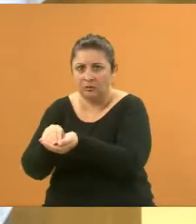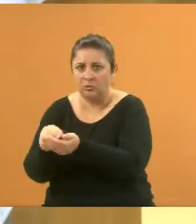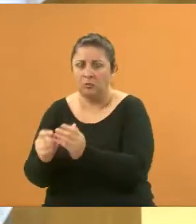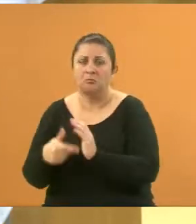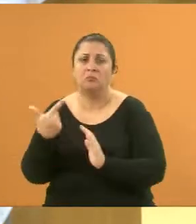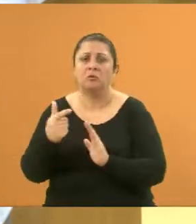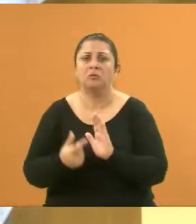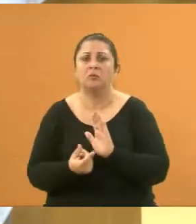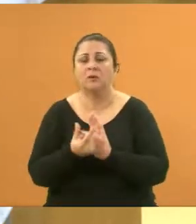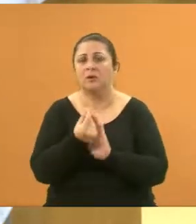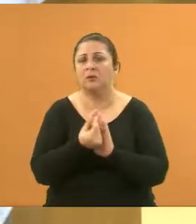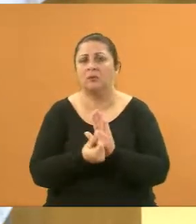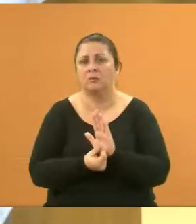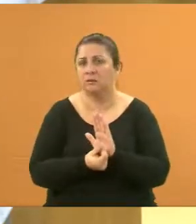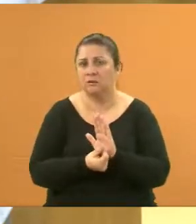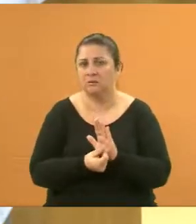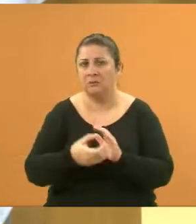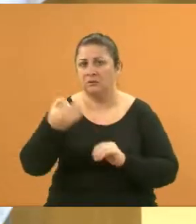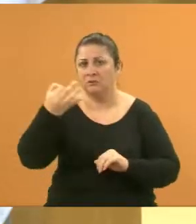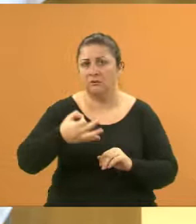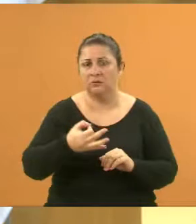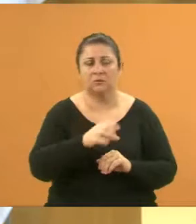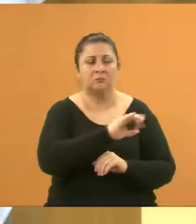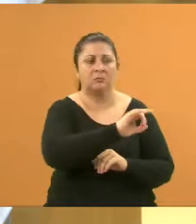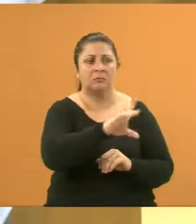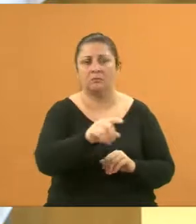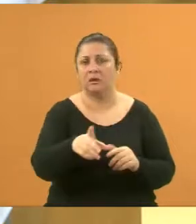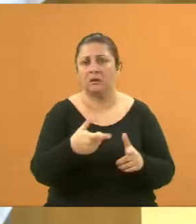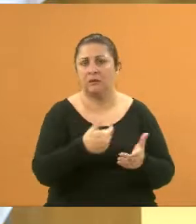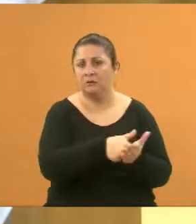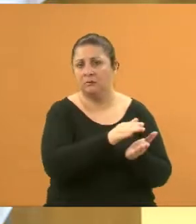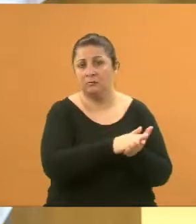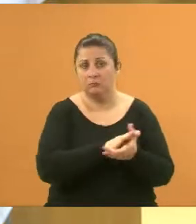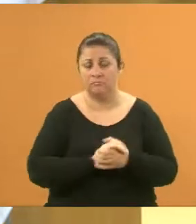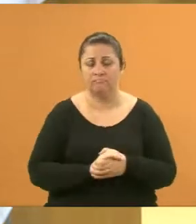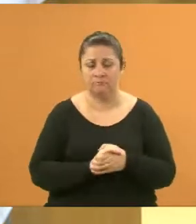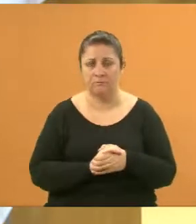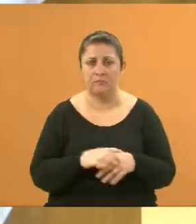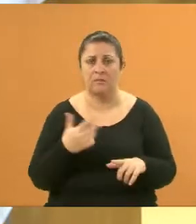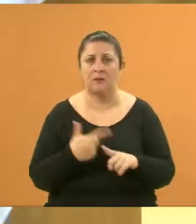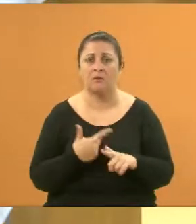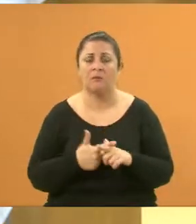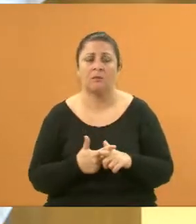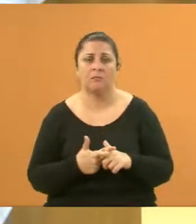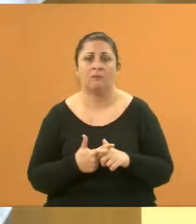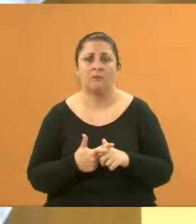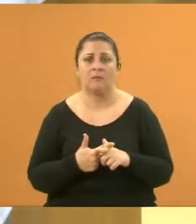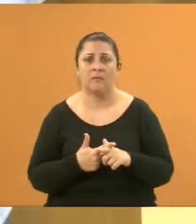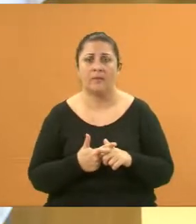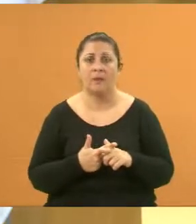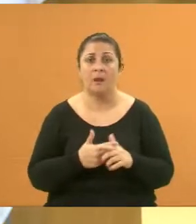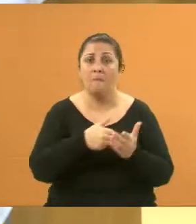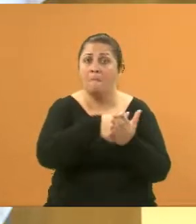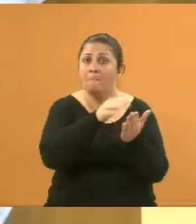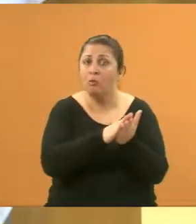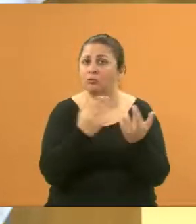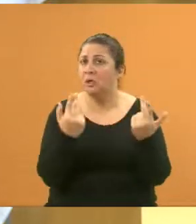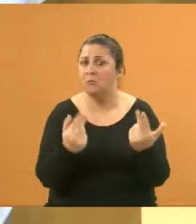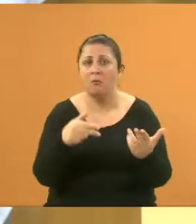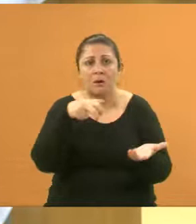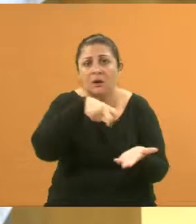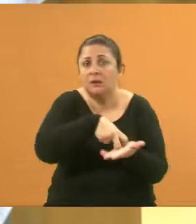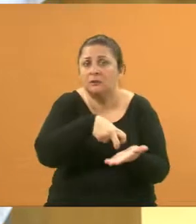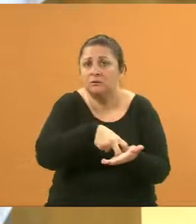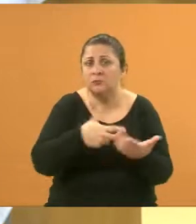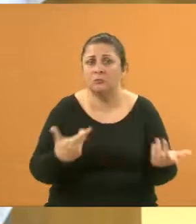orçamento específico para cada tipo de multa destas naturezas, devido ao fato de ser uma medida punitiva, não